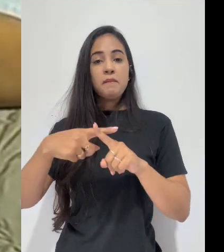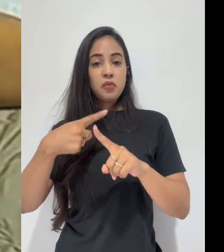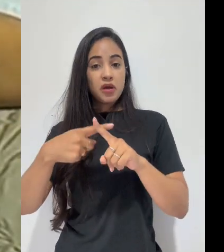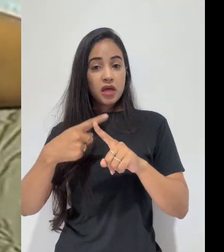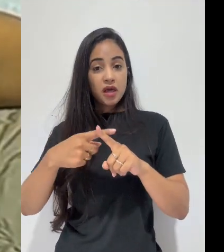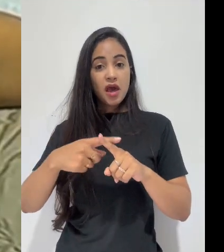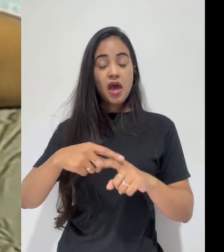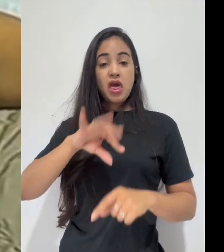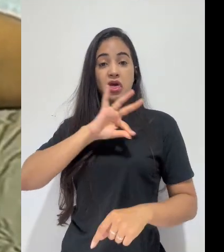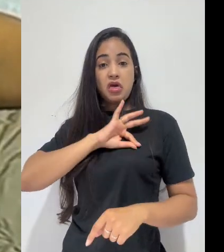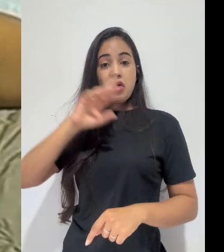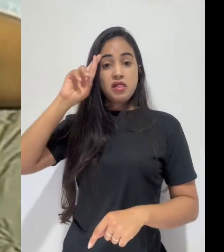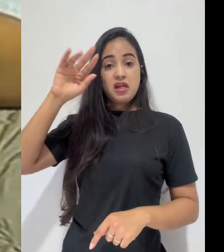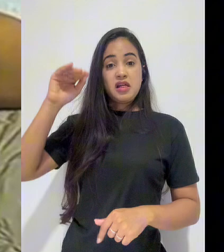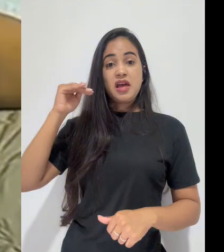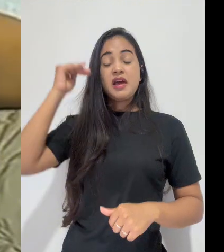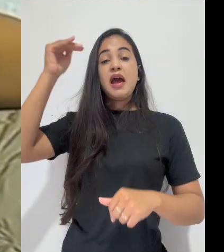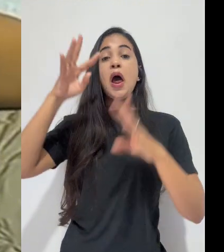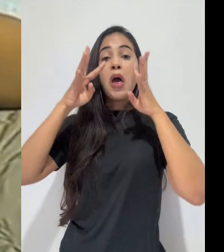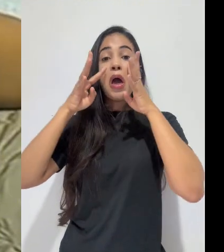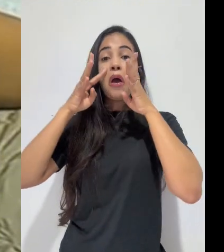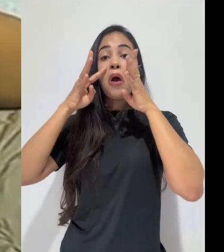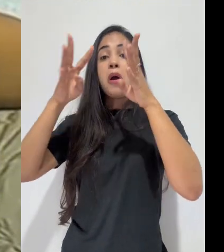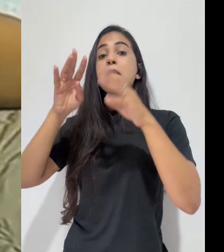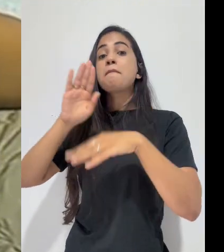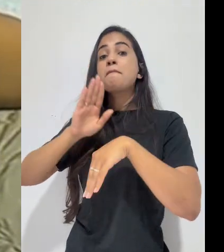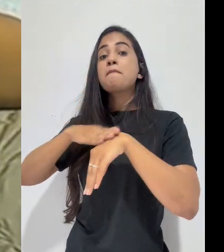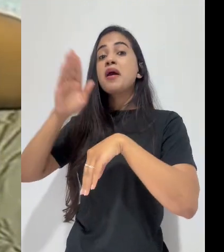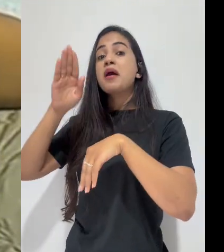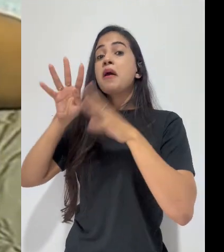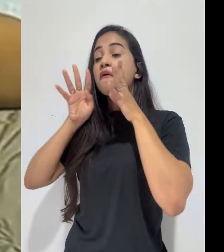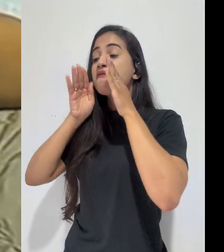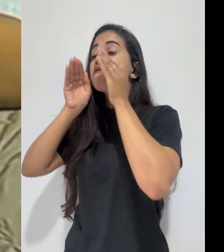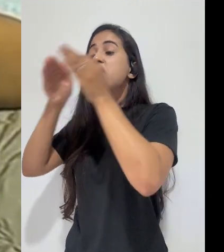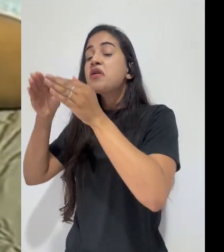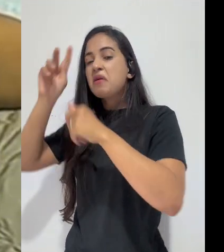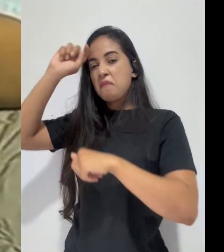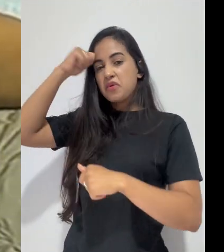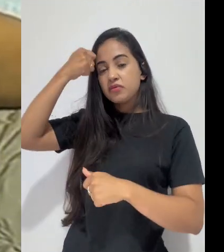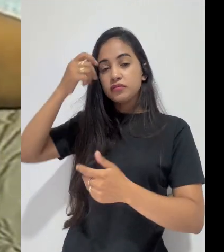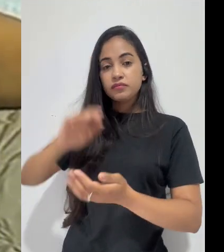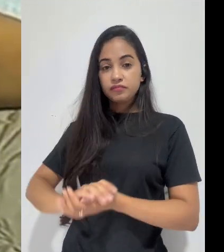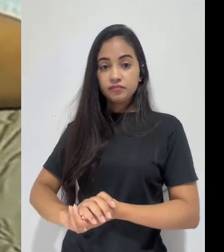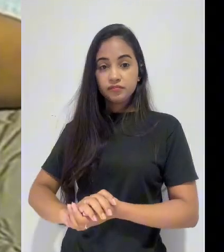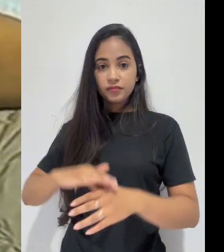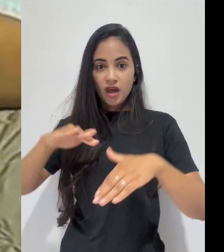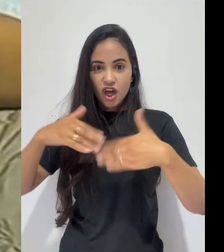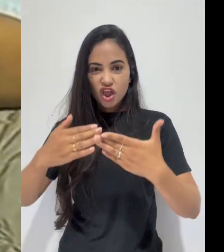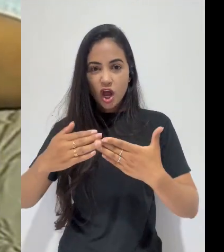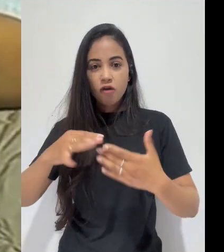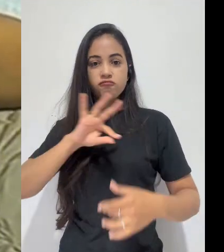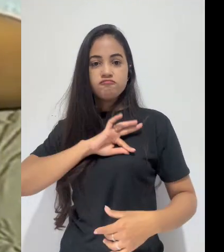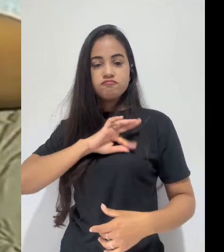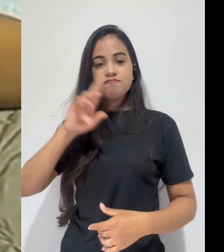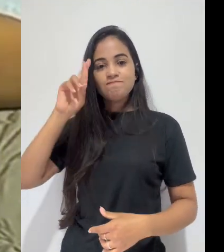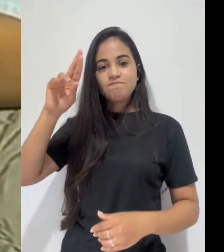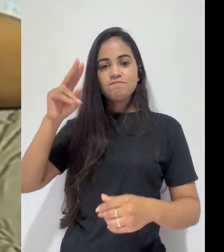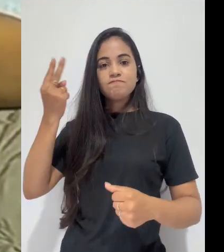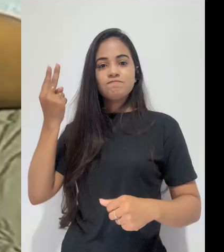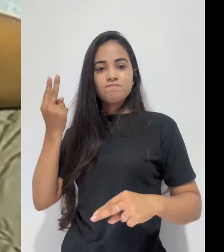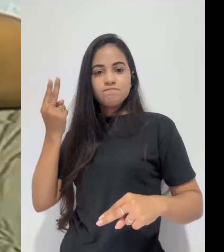estava dando mais atenção para os negros do que para ele. E falou muitas coisas. Foi aí que o delegado atuou ele em